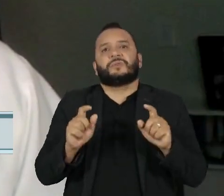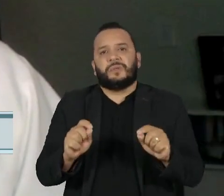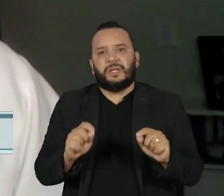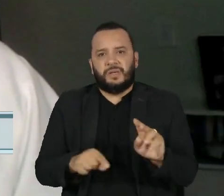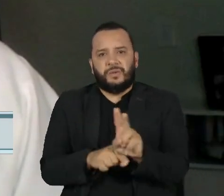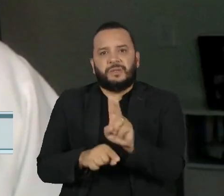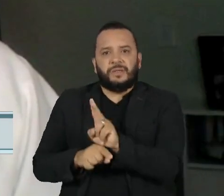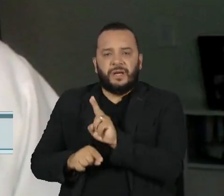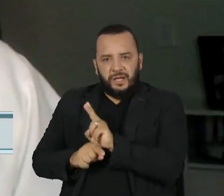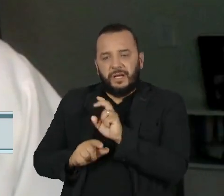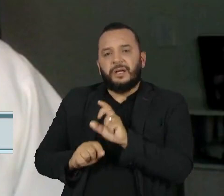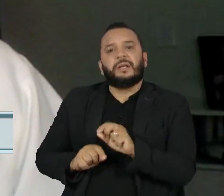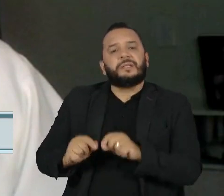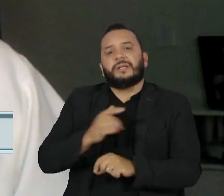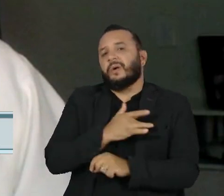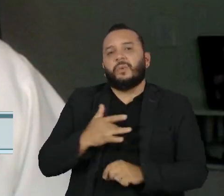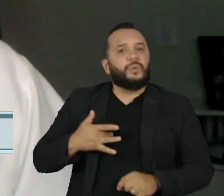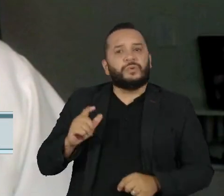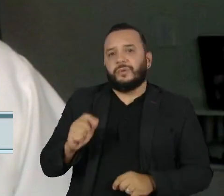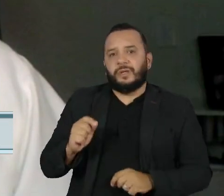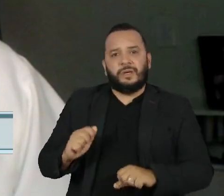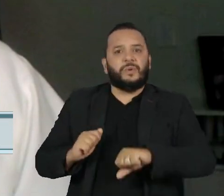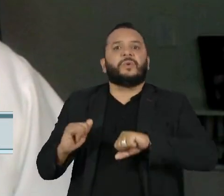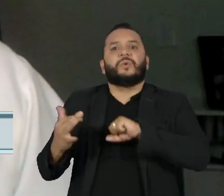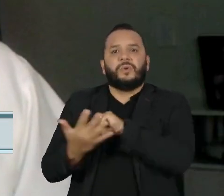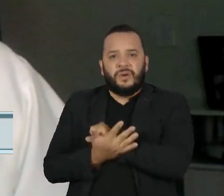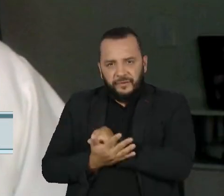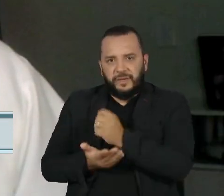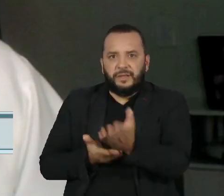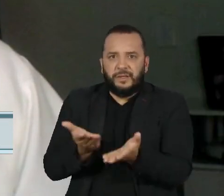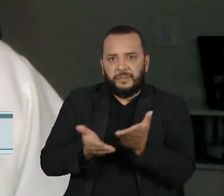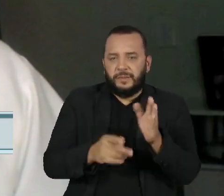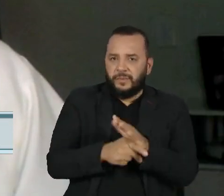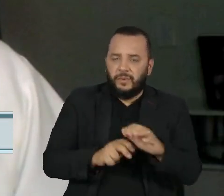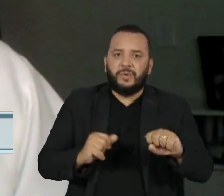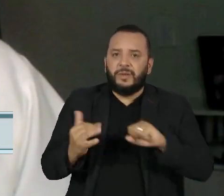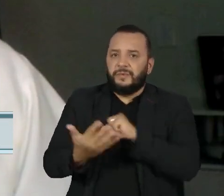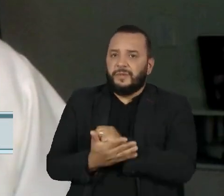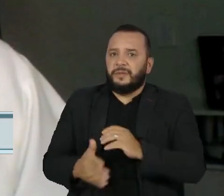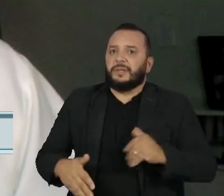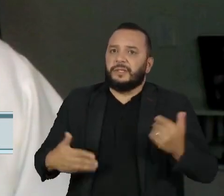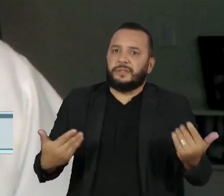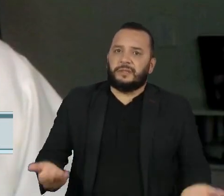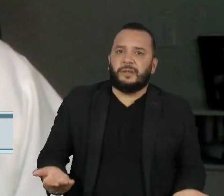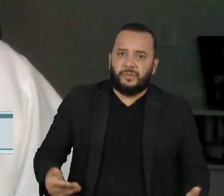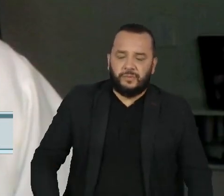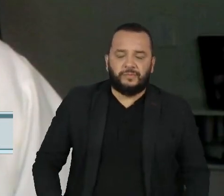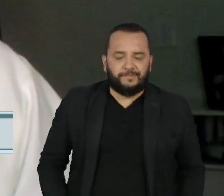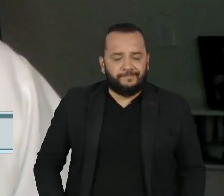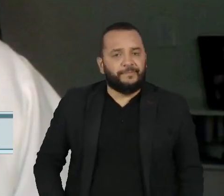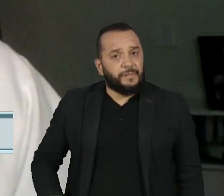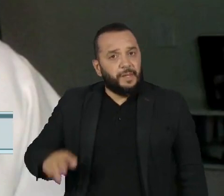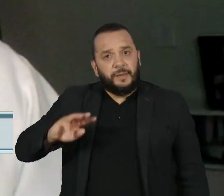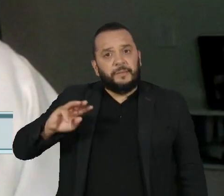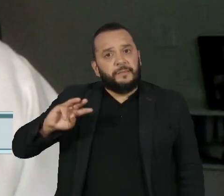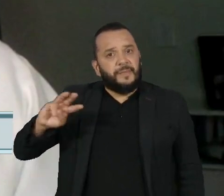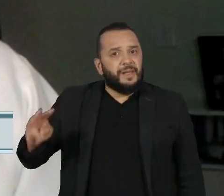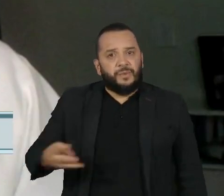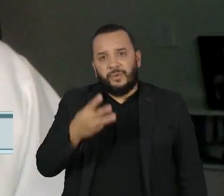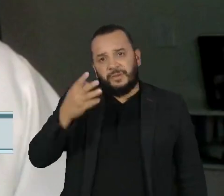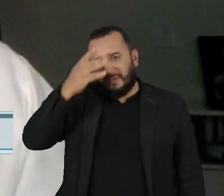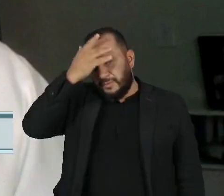saúde, obviamente, em atender os casos de Covid. Então, milhares ou milhões de